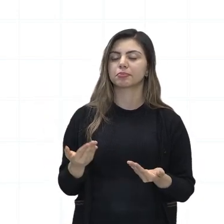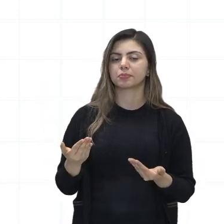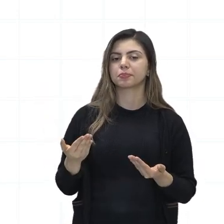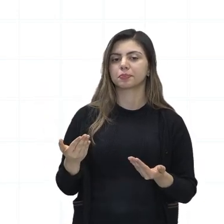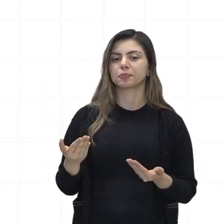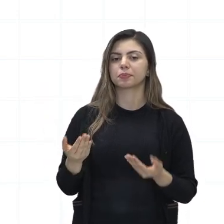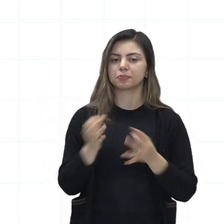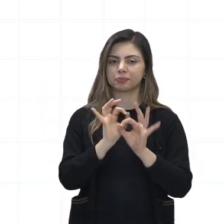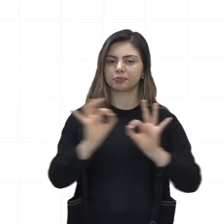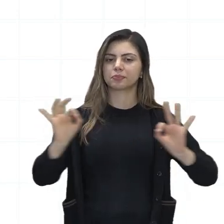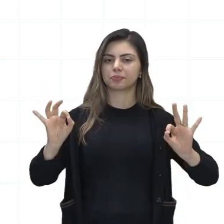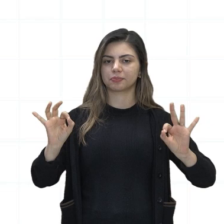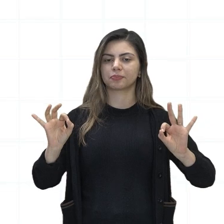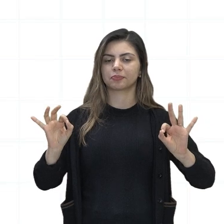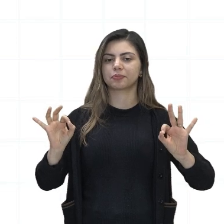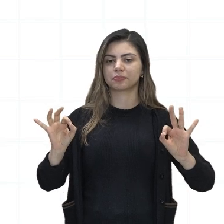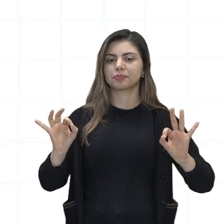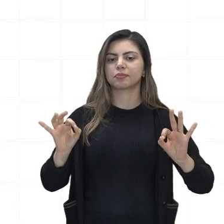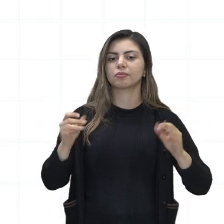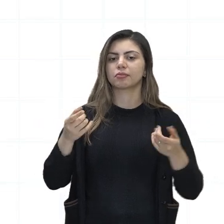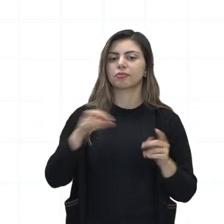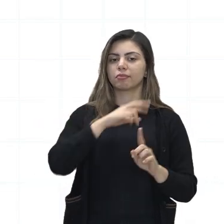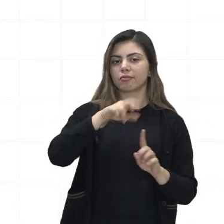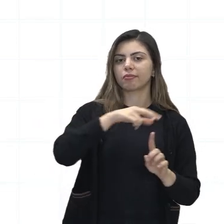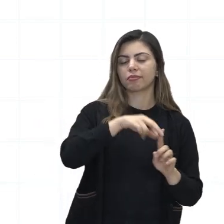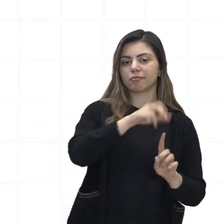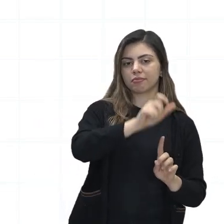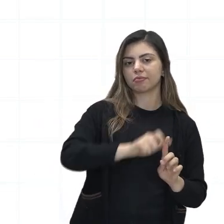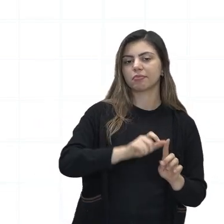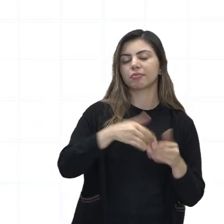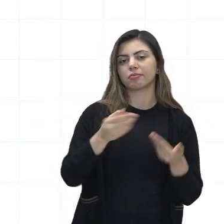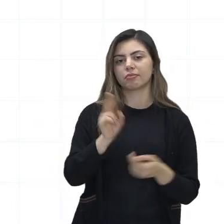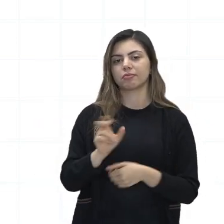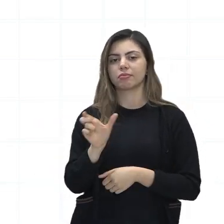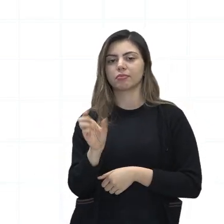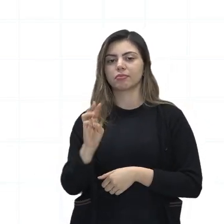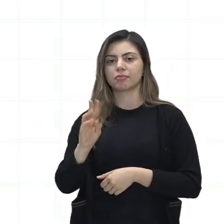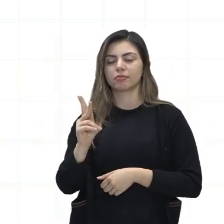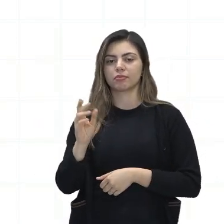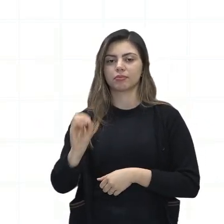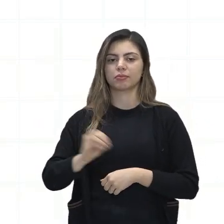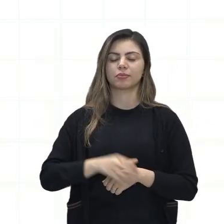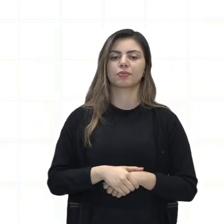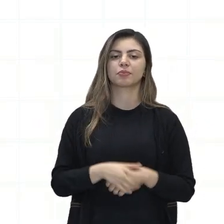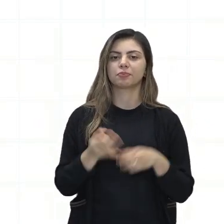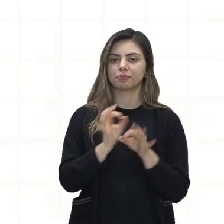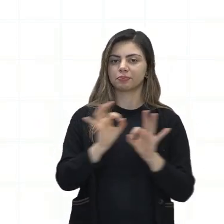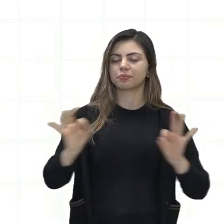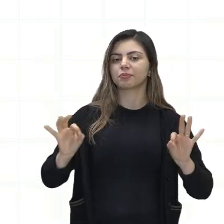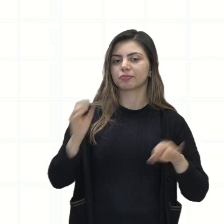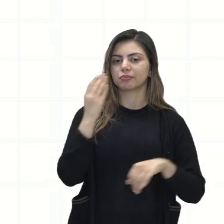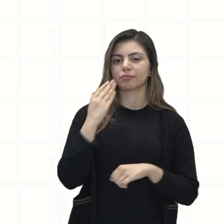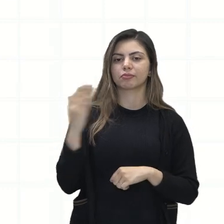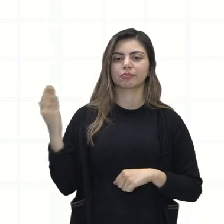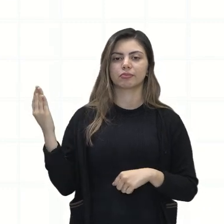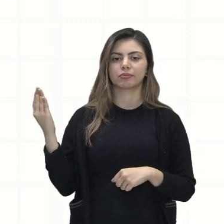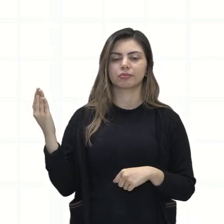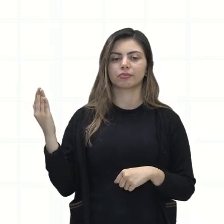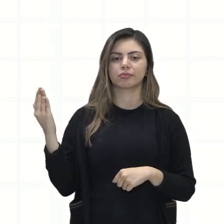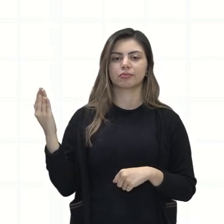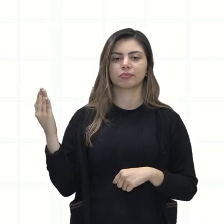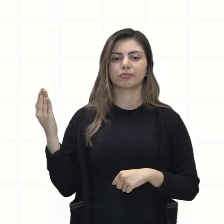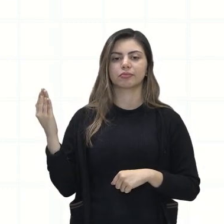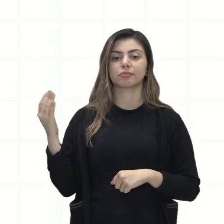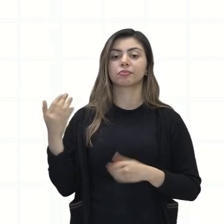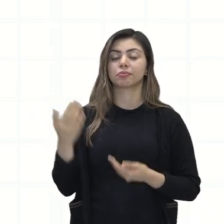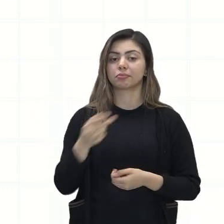segundo, the person, aqui é a pessoa. Então, uso who. The person who called you is my friend. A pessoa que